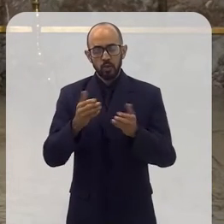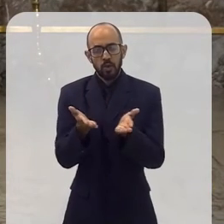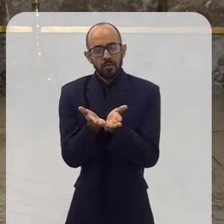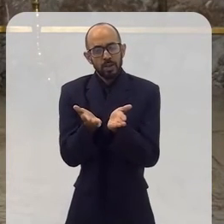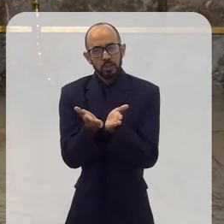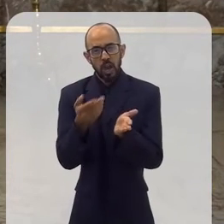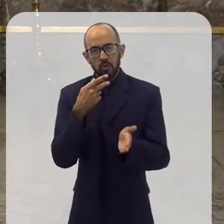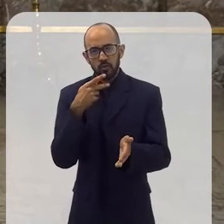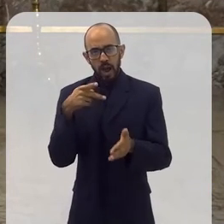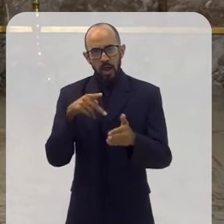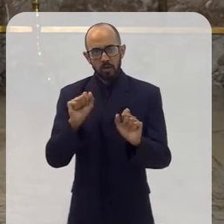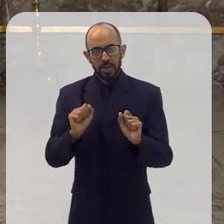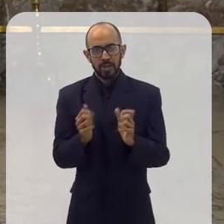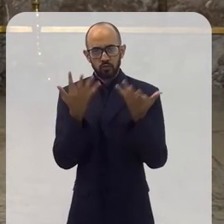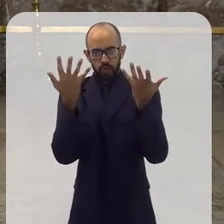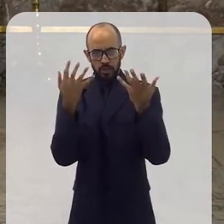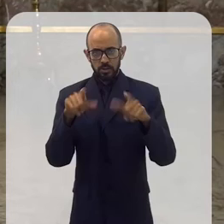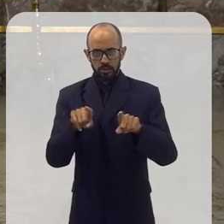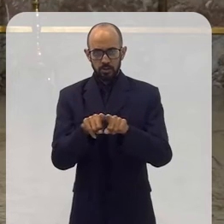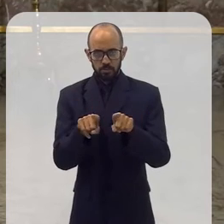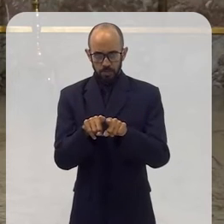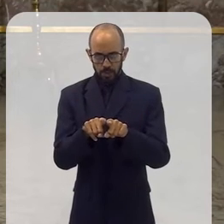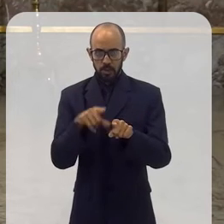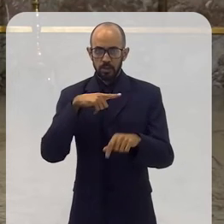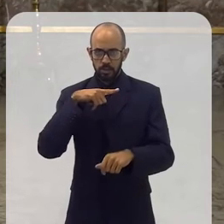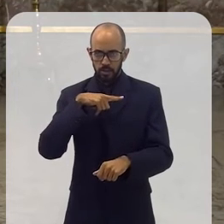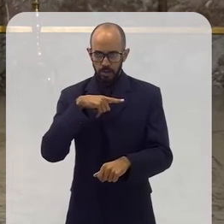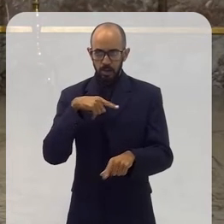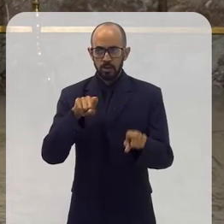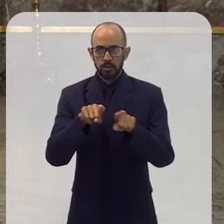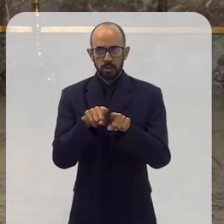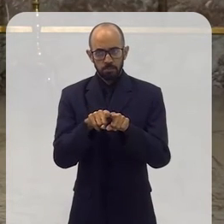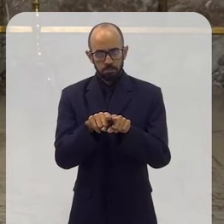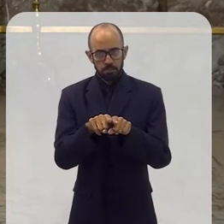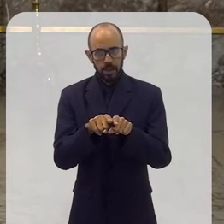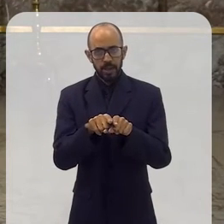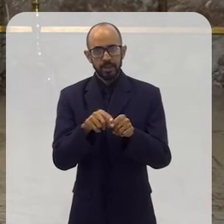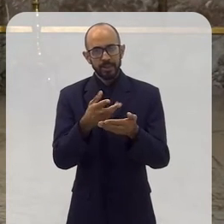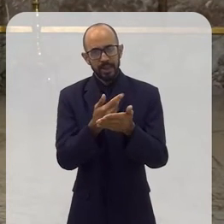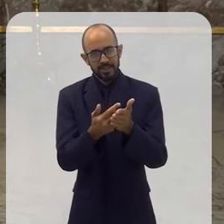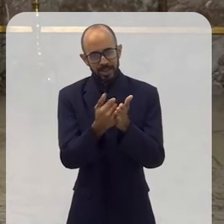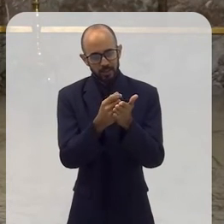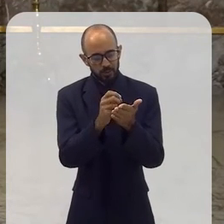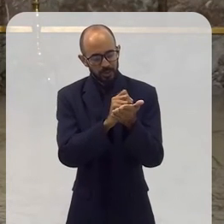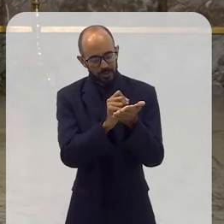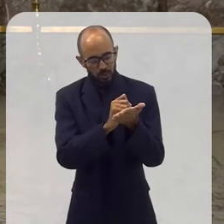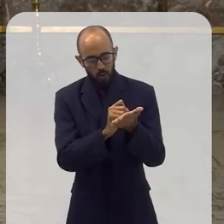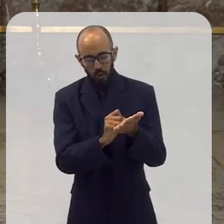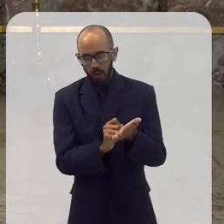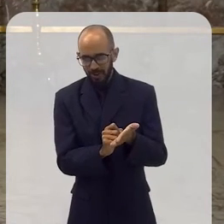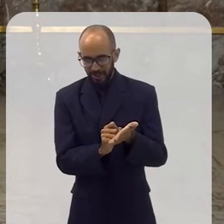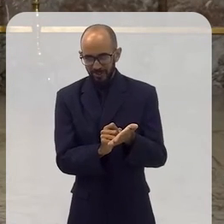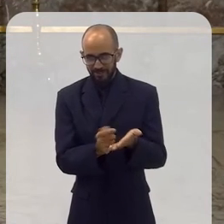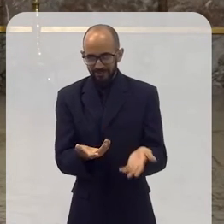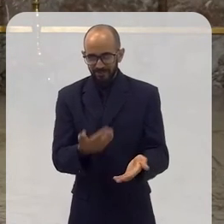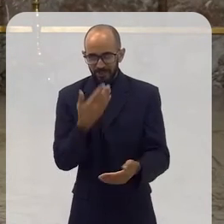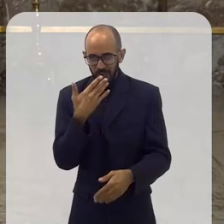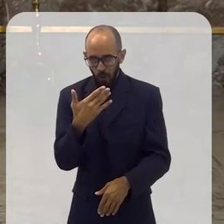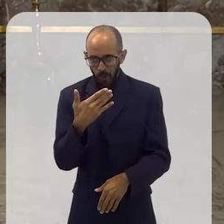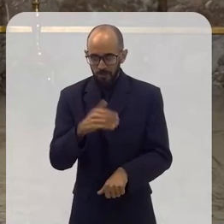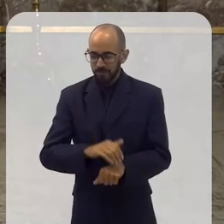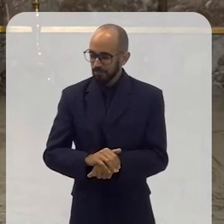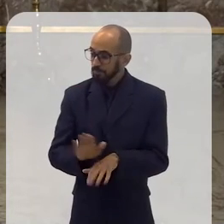Evangelho disse sobre ela, as festas, e tem também ícones para que eles podem colorir. Então, a Igreja